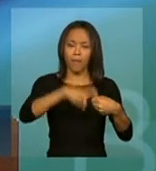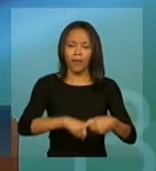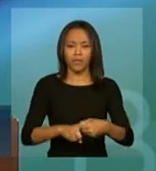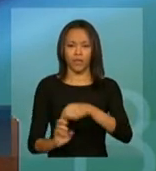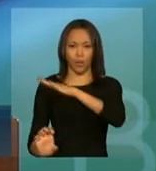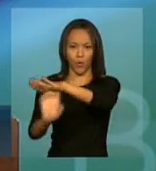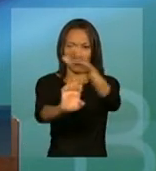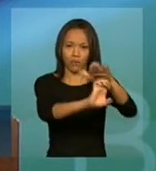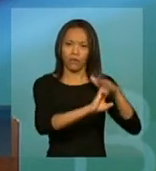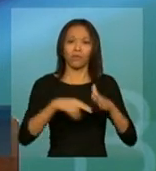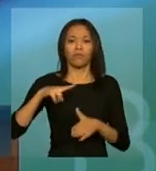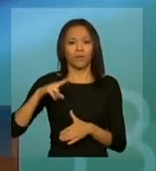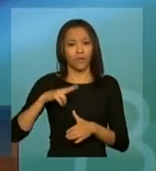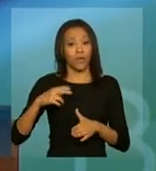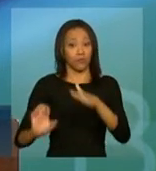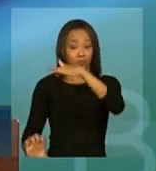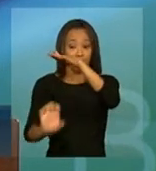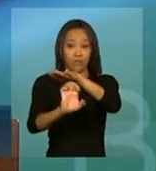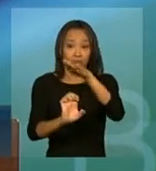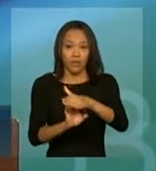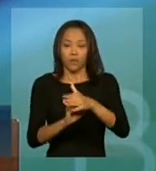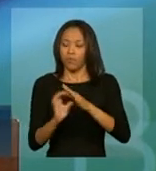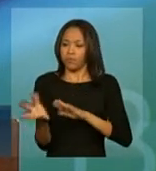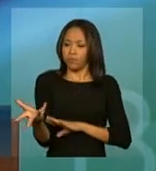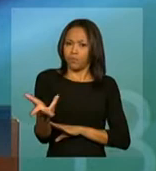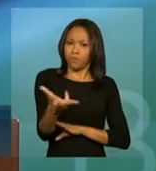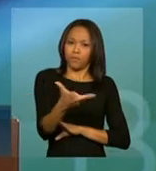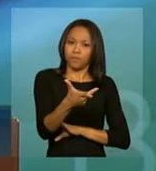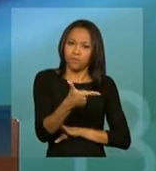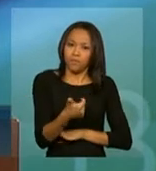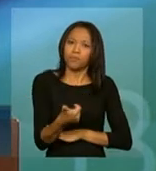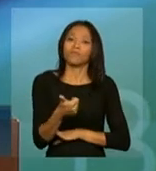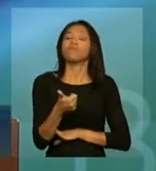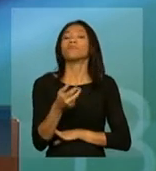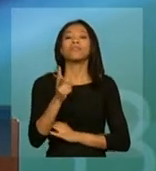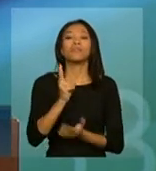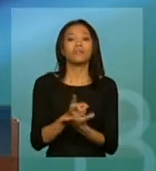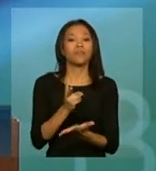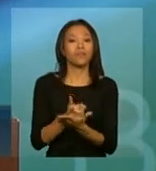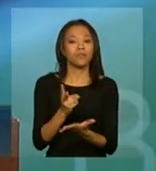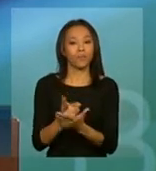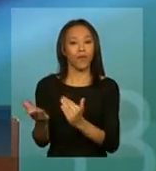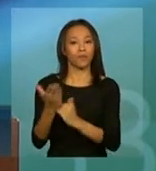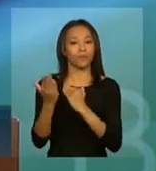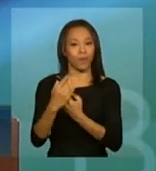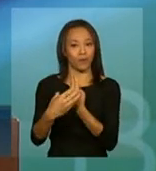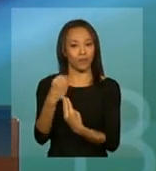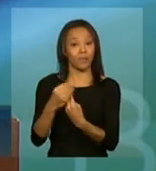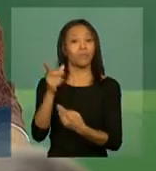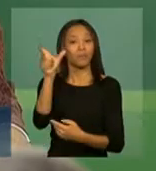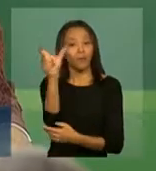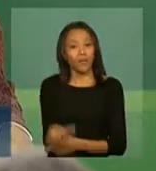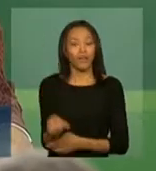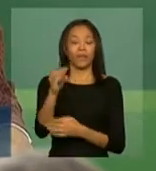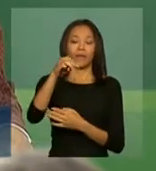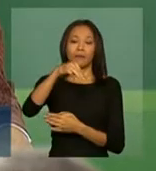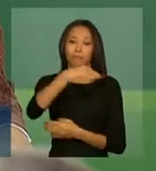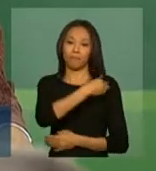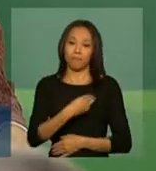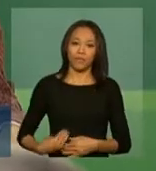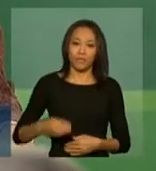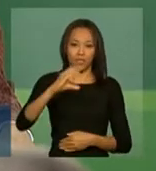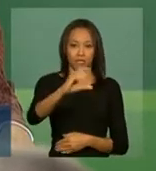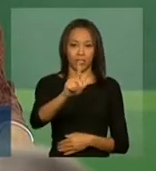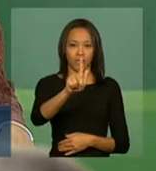privada, parceria que foi muito aprimorada na gestão inovadora da ministra Gleisi à frente da Casa Civil. Segue em